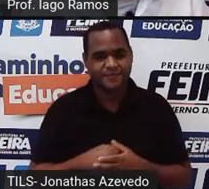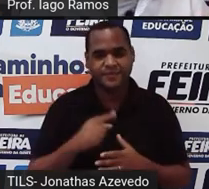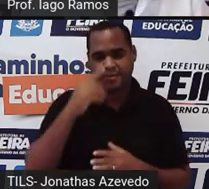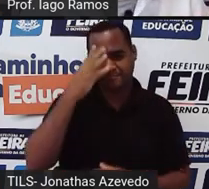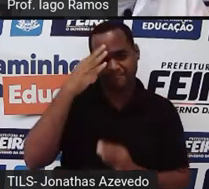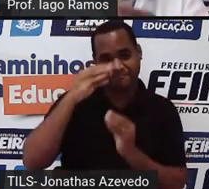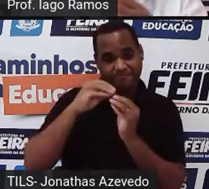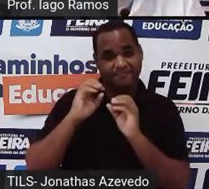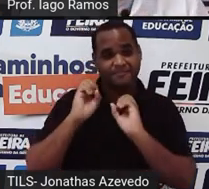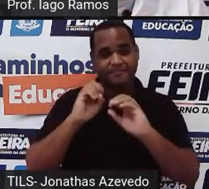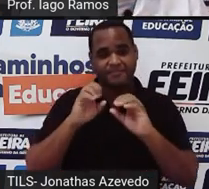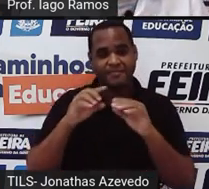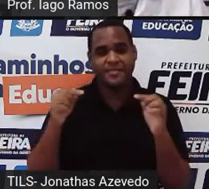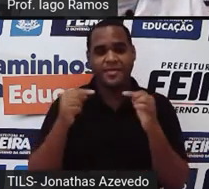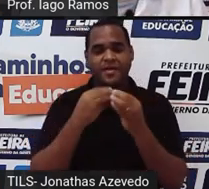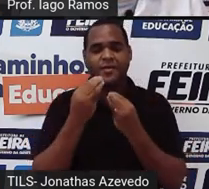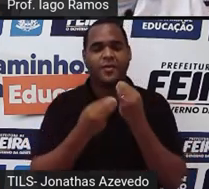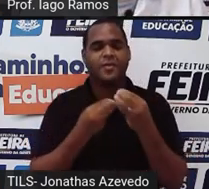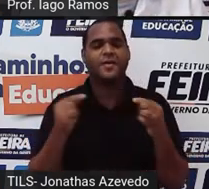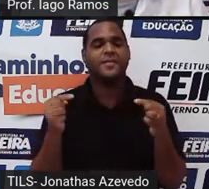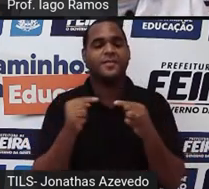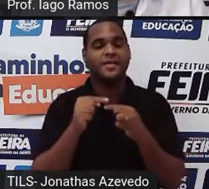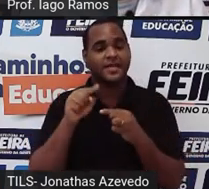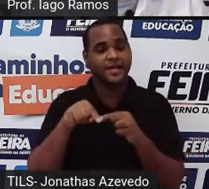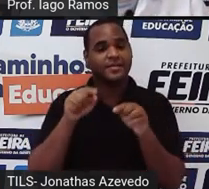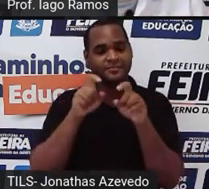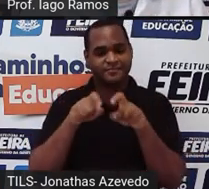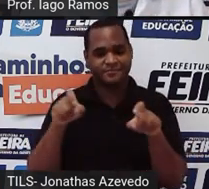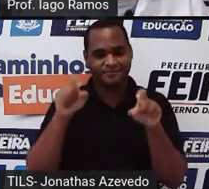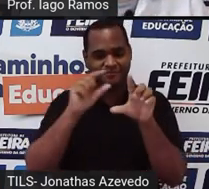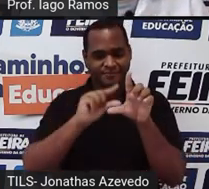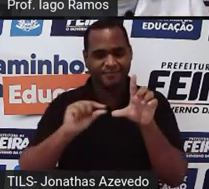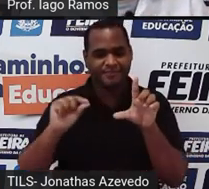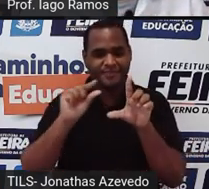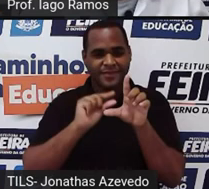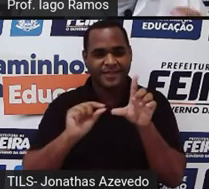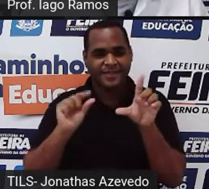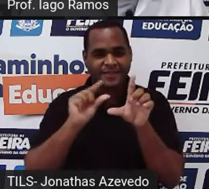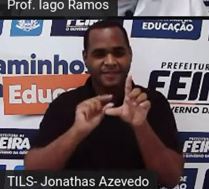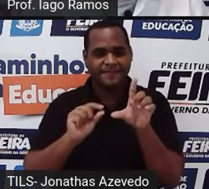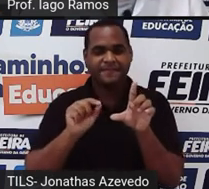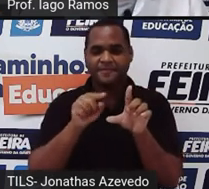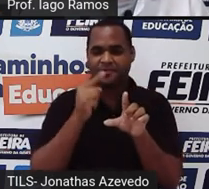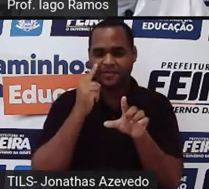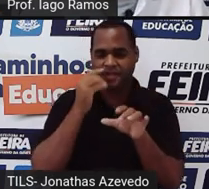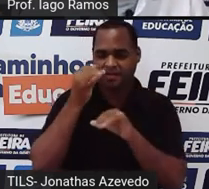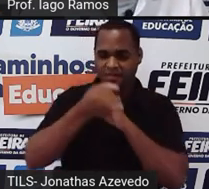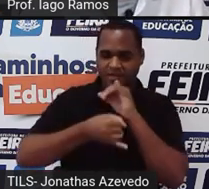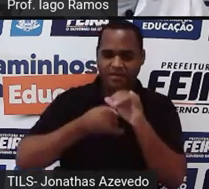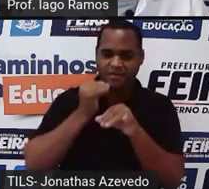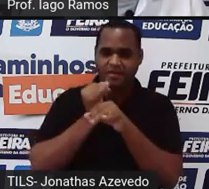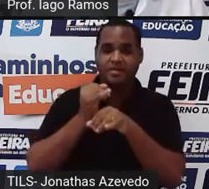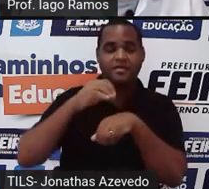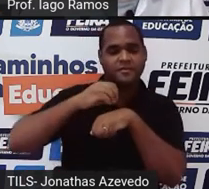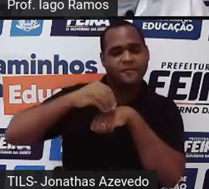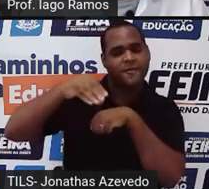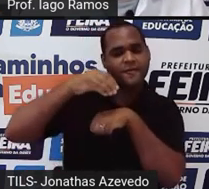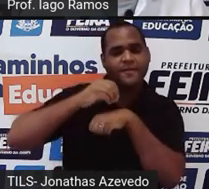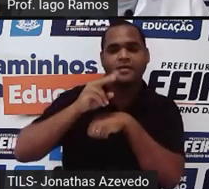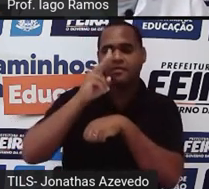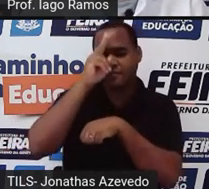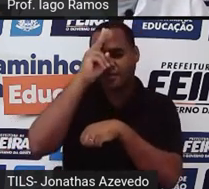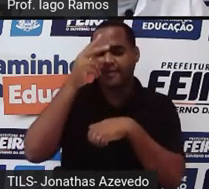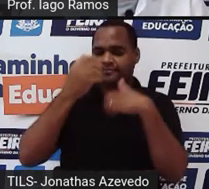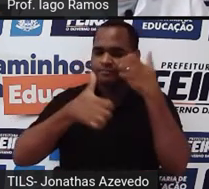compreender nessa aula. Essa fonte aqui, né? Esse site, né? Na internet, que a gente trouxe ali as informações sobre a história,